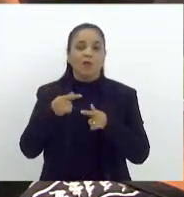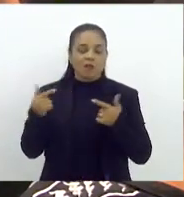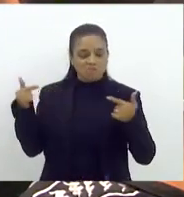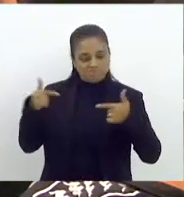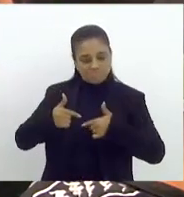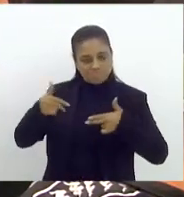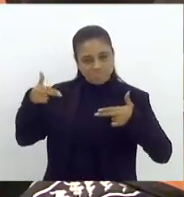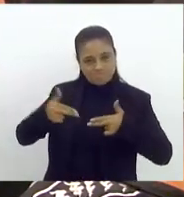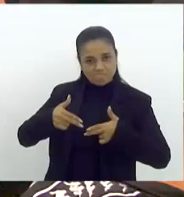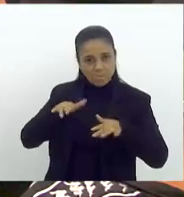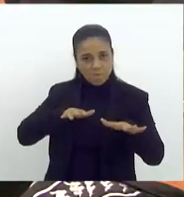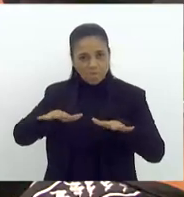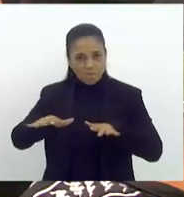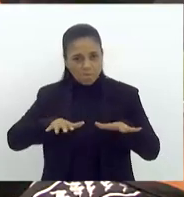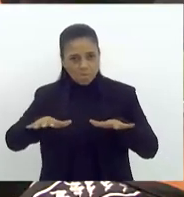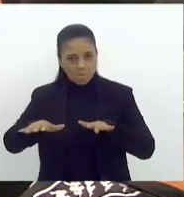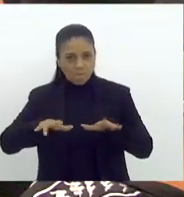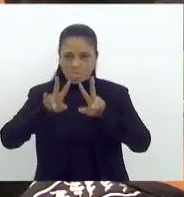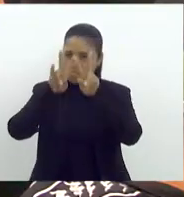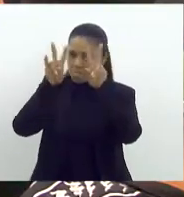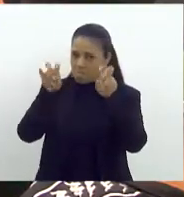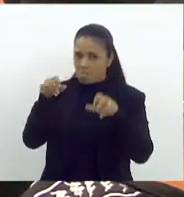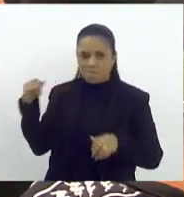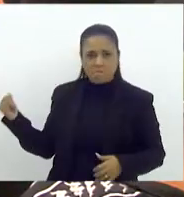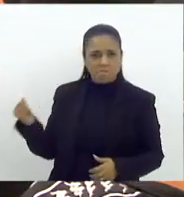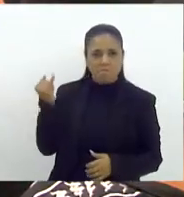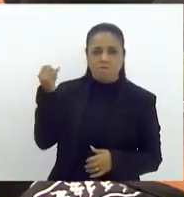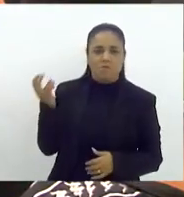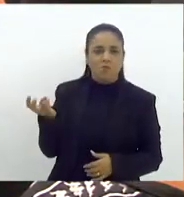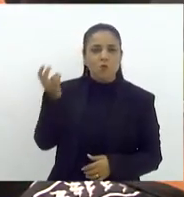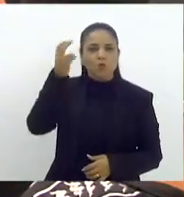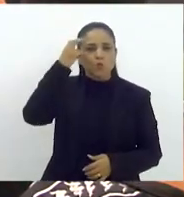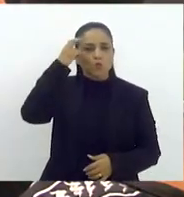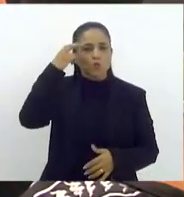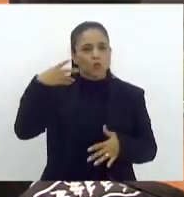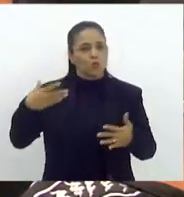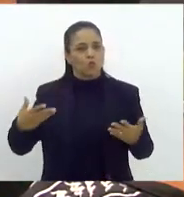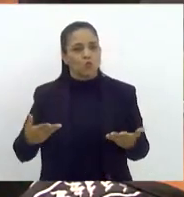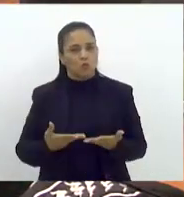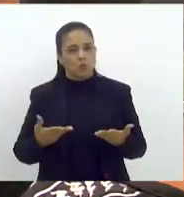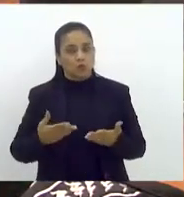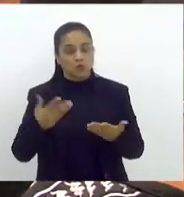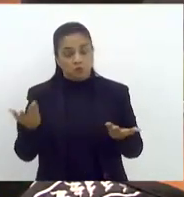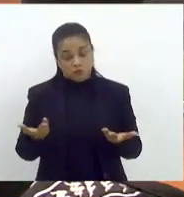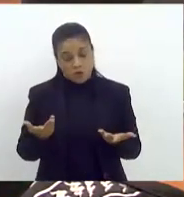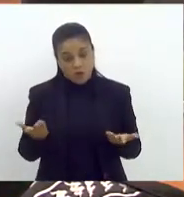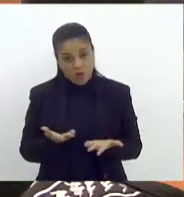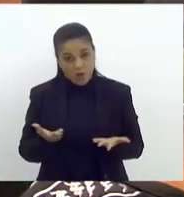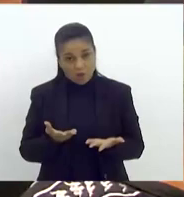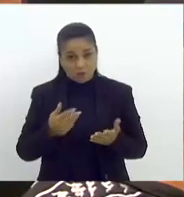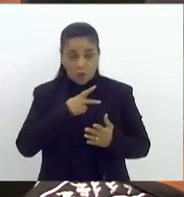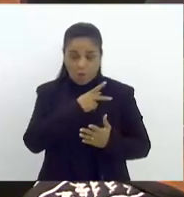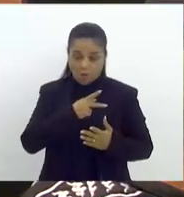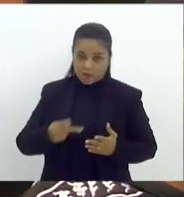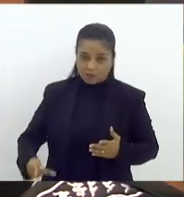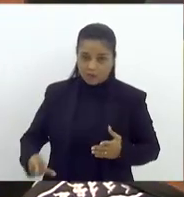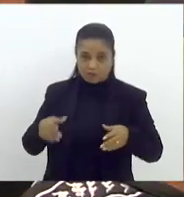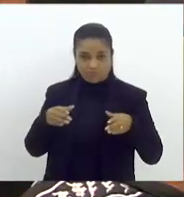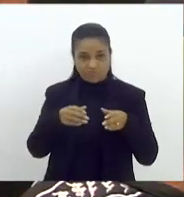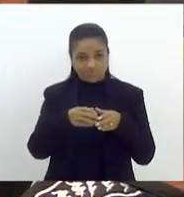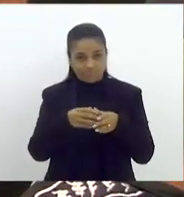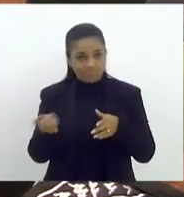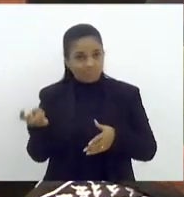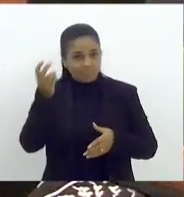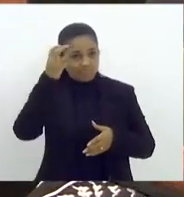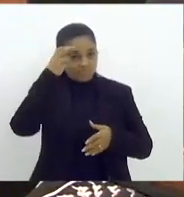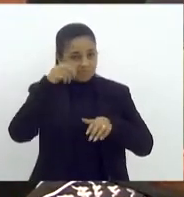é uma temática muito importante da cultura e hoje eu estou como presidente da Comissão de cultura da